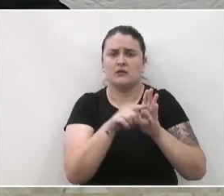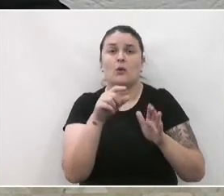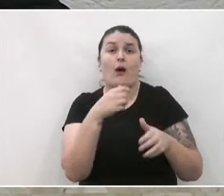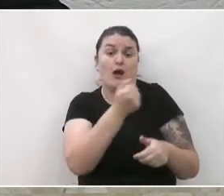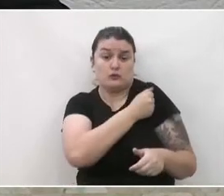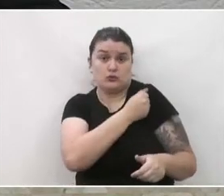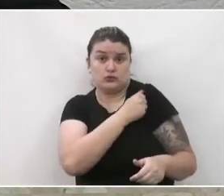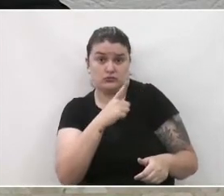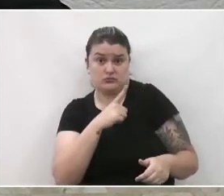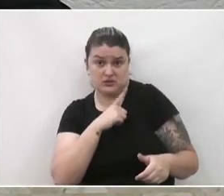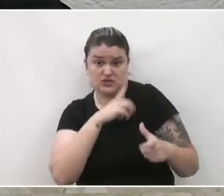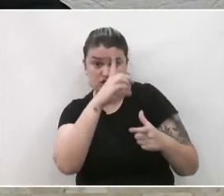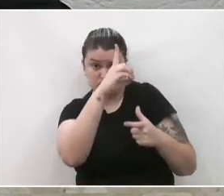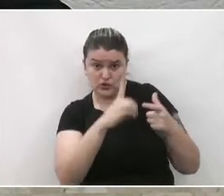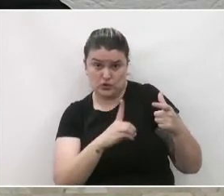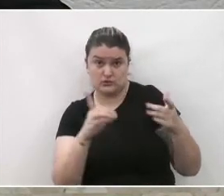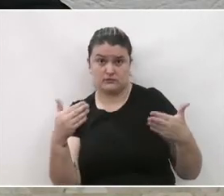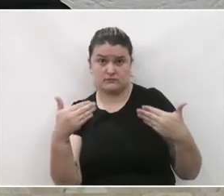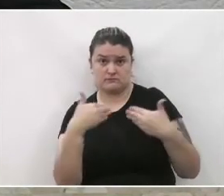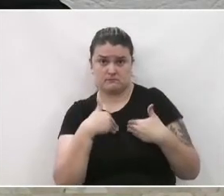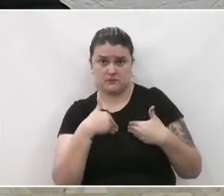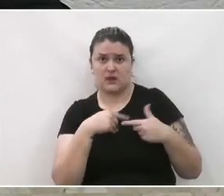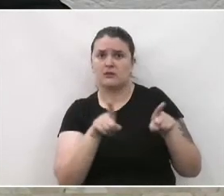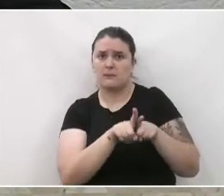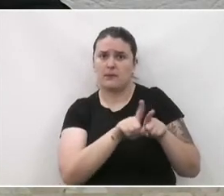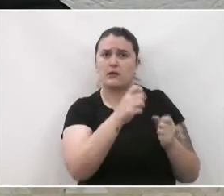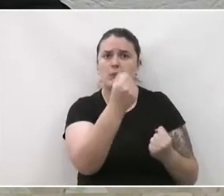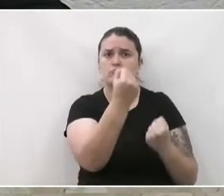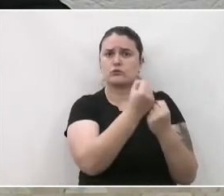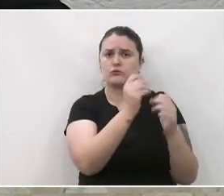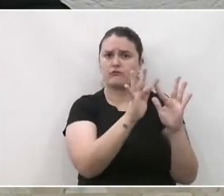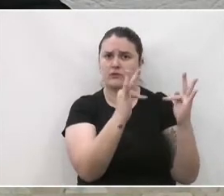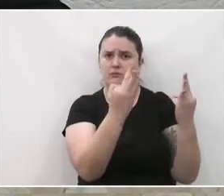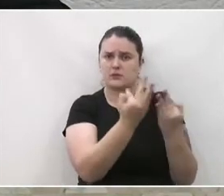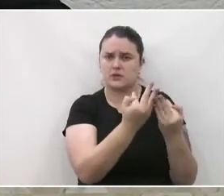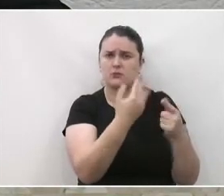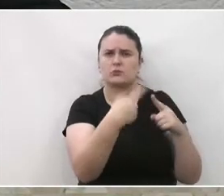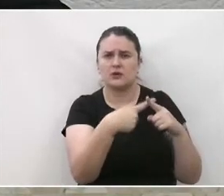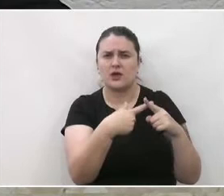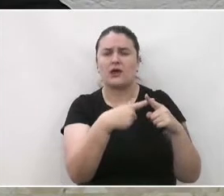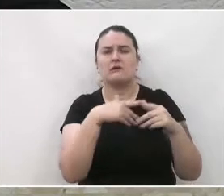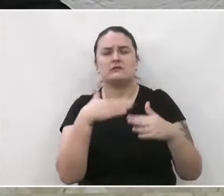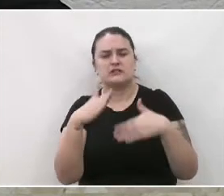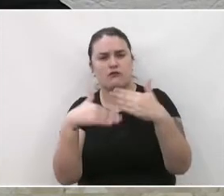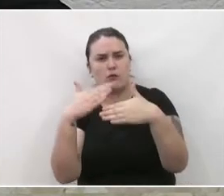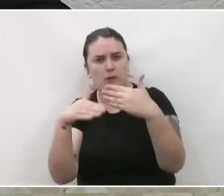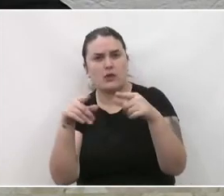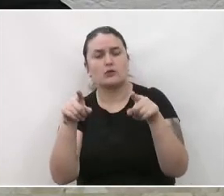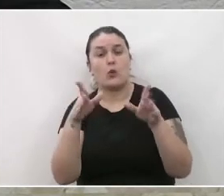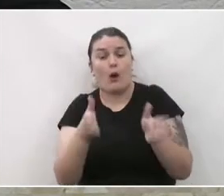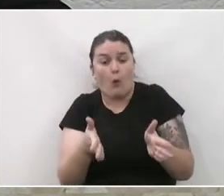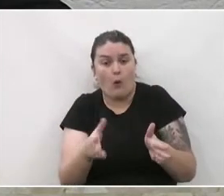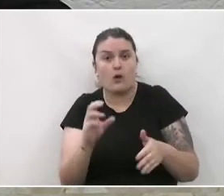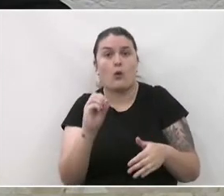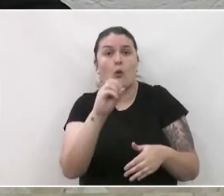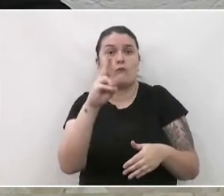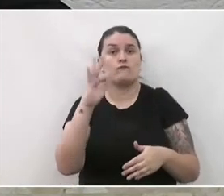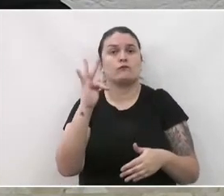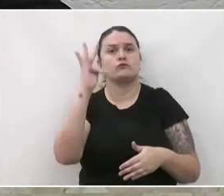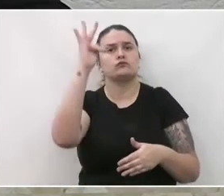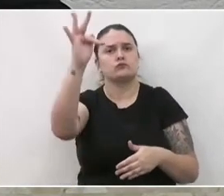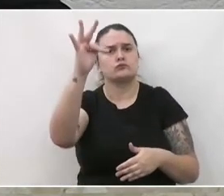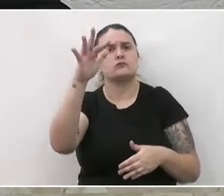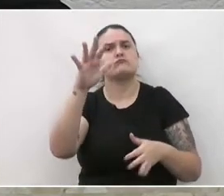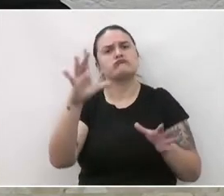síndrome, quanto seus familiares, é de extrema necessidade, pois tanto o seu desenvolvimento presente quanto futuro estão